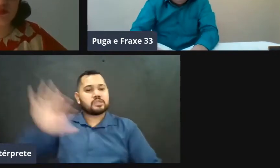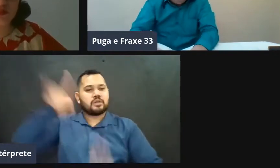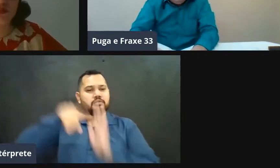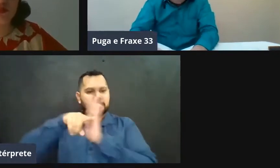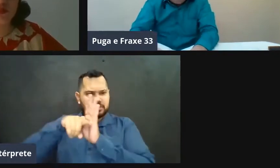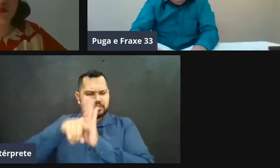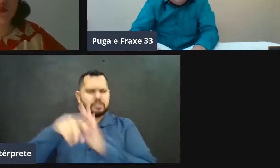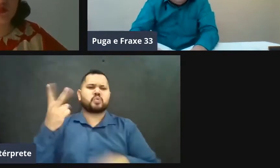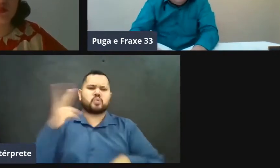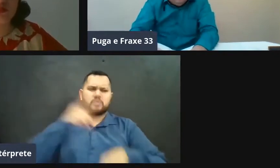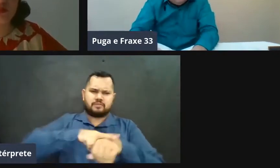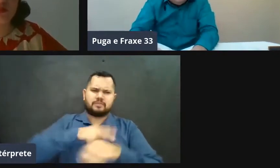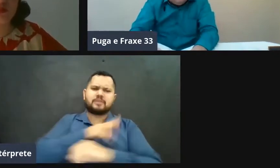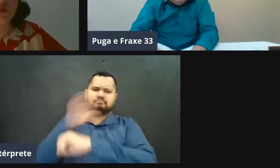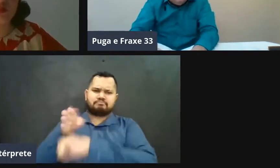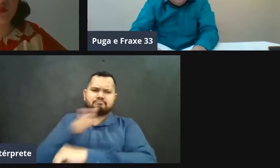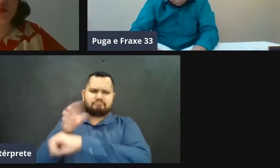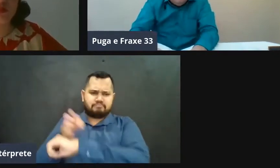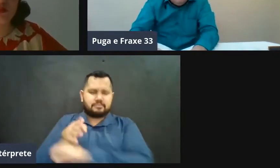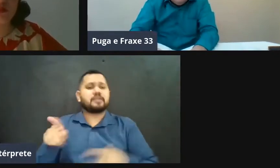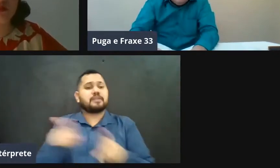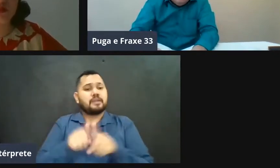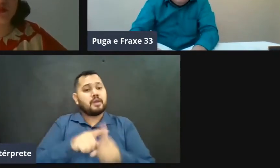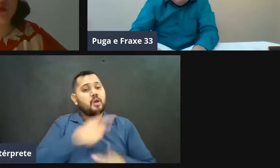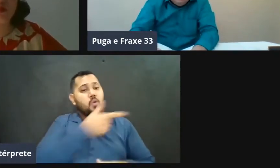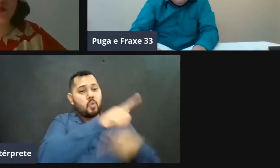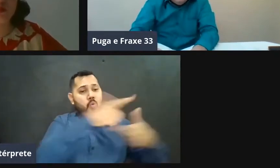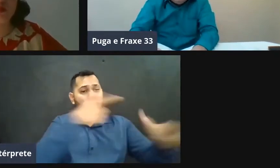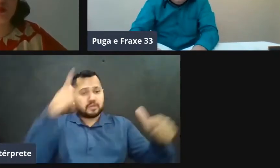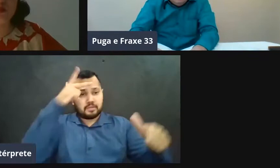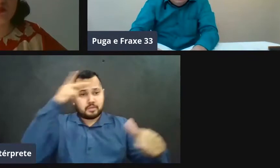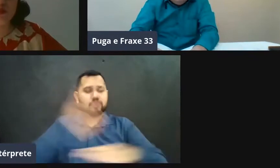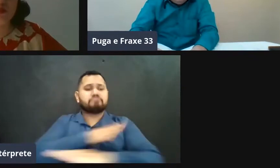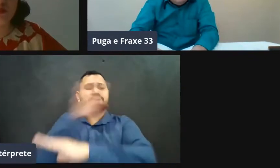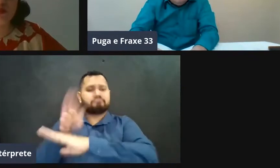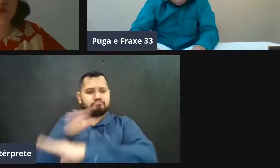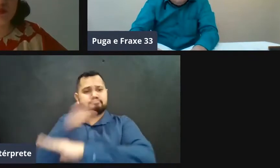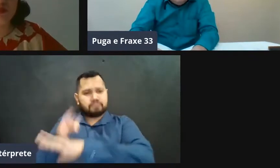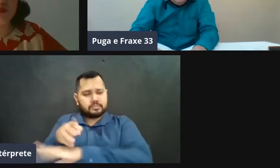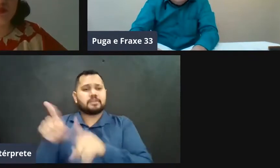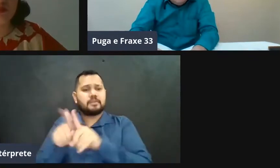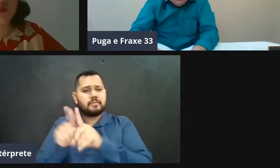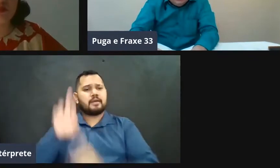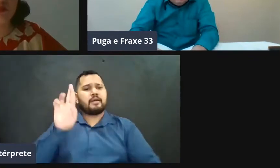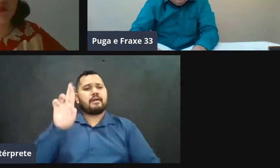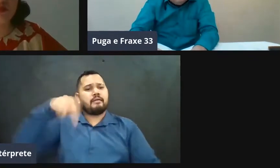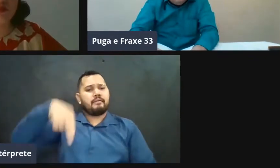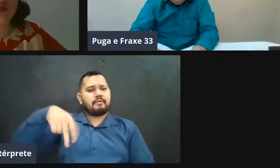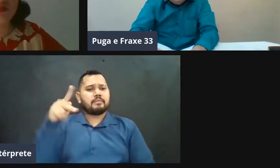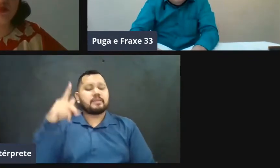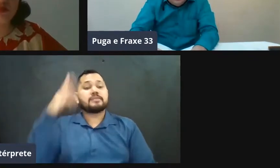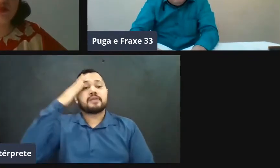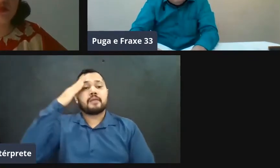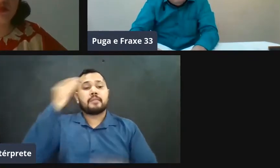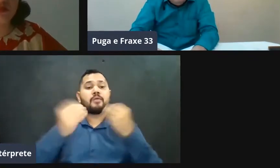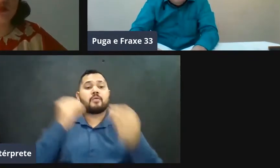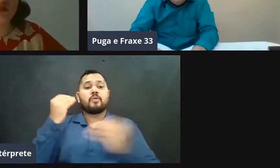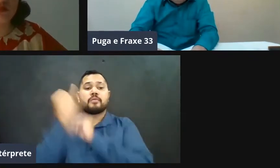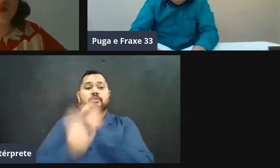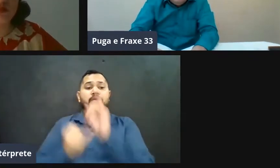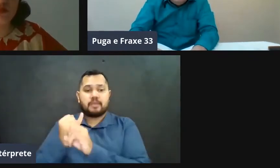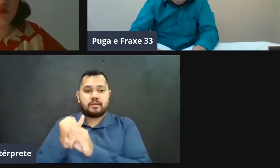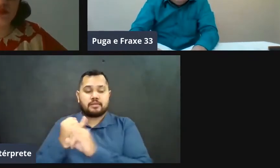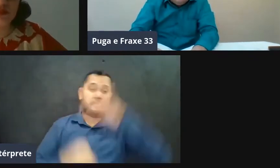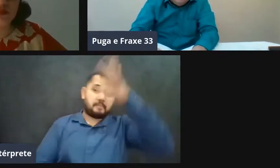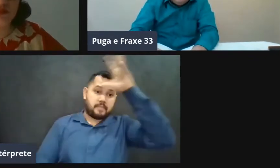visitas feitas por pessoas da nossa instituição, na RNP, tratando exatamente da internet, não somente em Manaus,